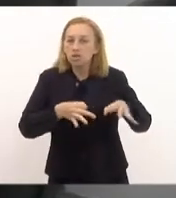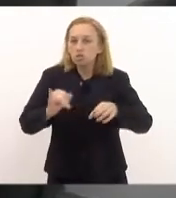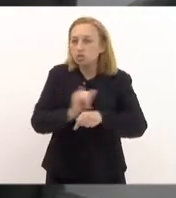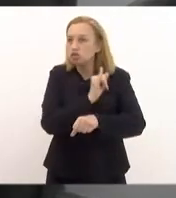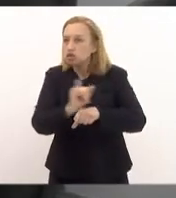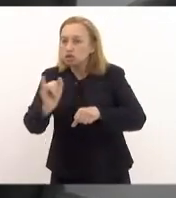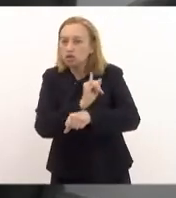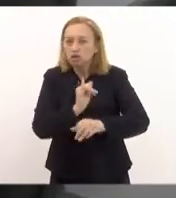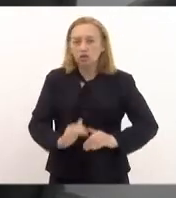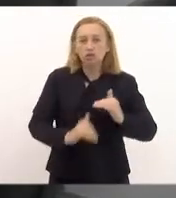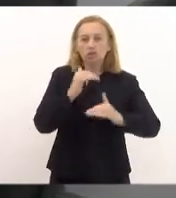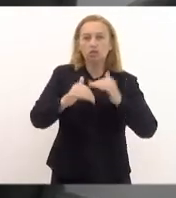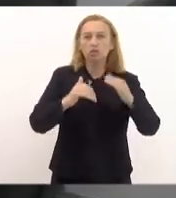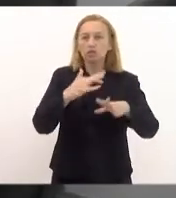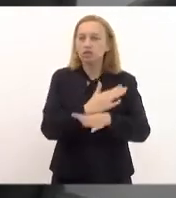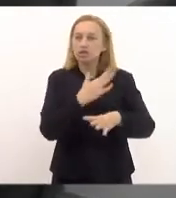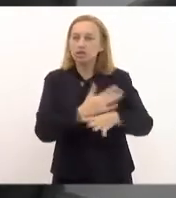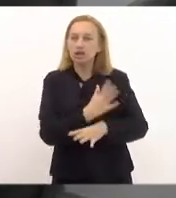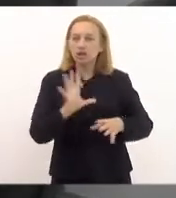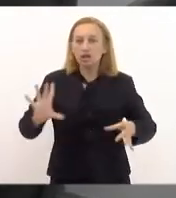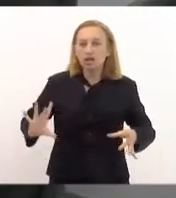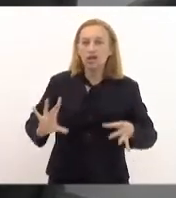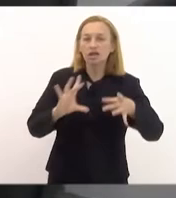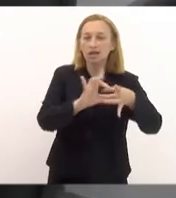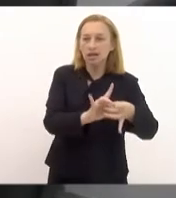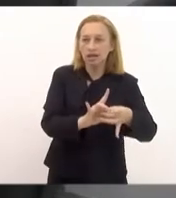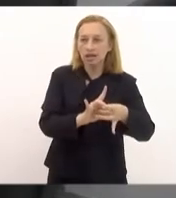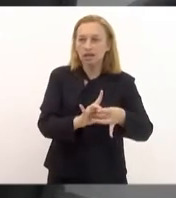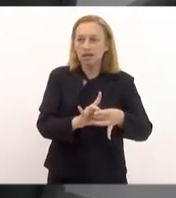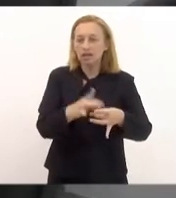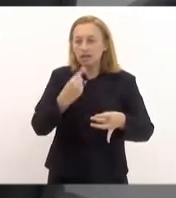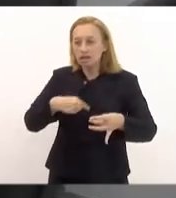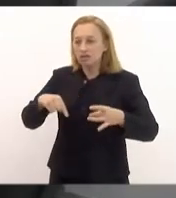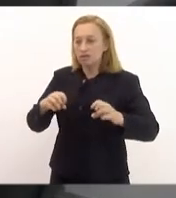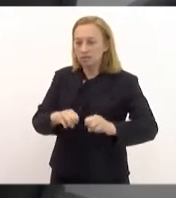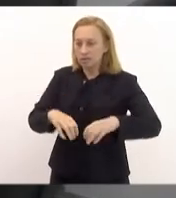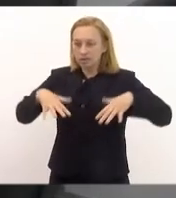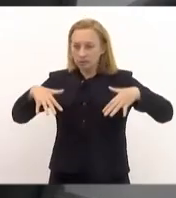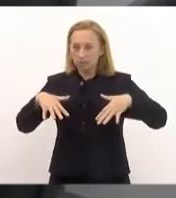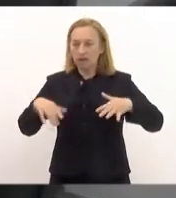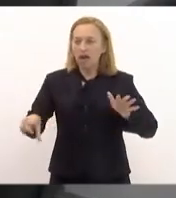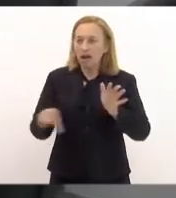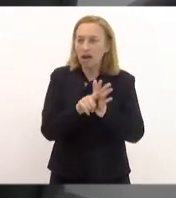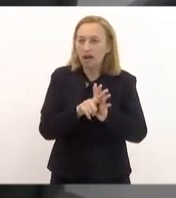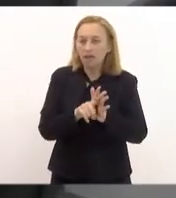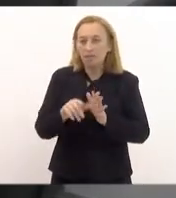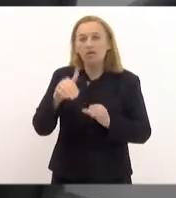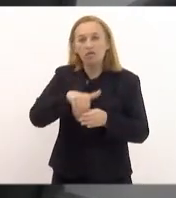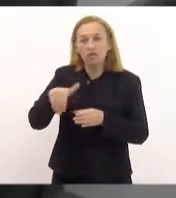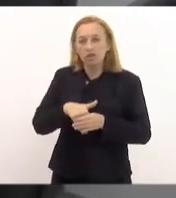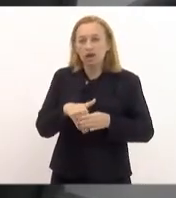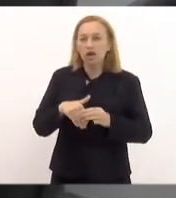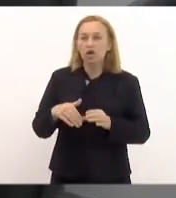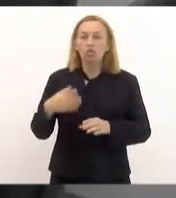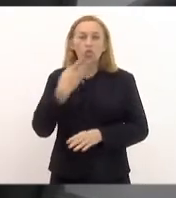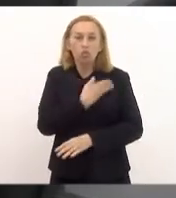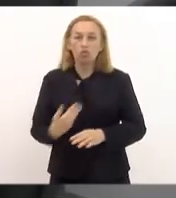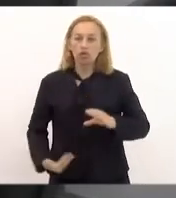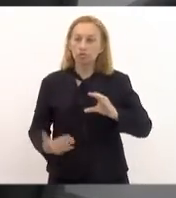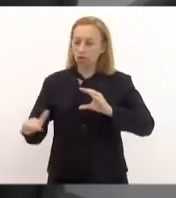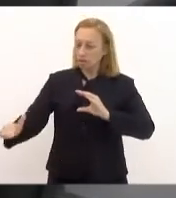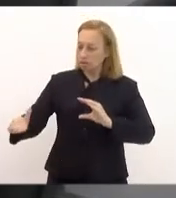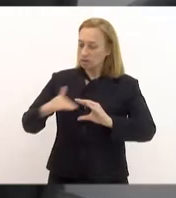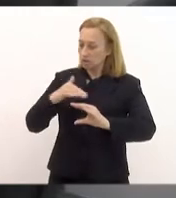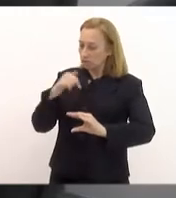de Desenvolvimento Urbano Integrado, que a lei manda vir para a Assembleia para ser votado como lei também, né? O governo tem que mandar uma mensagem para cá para